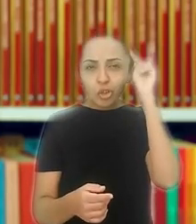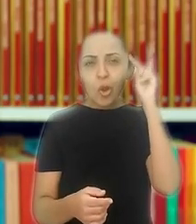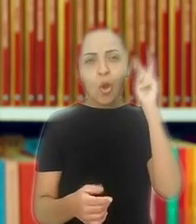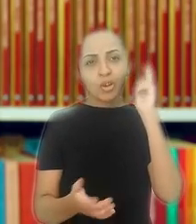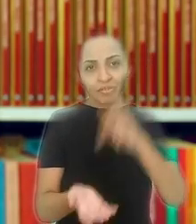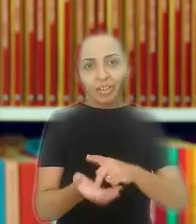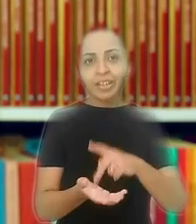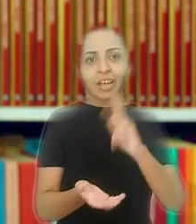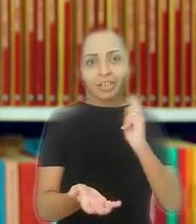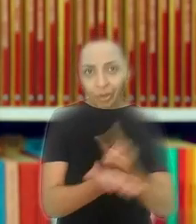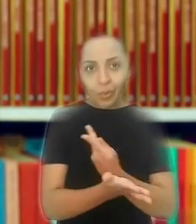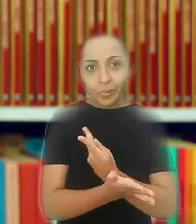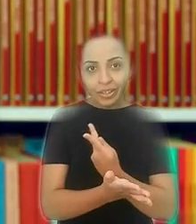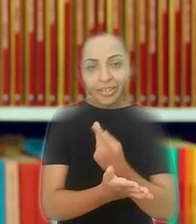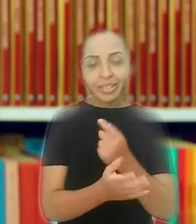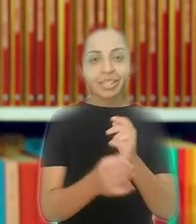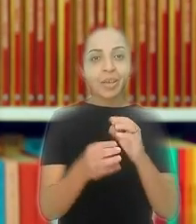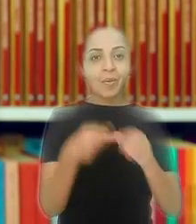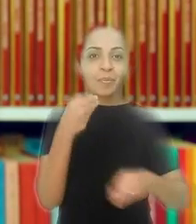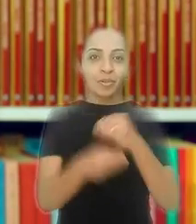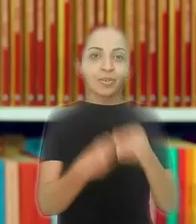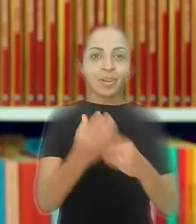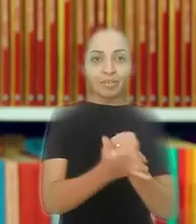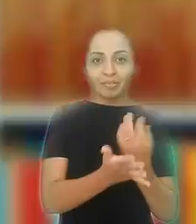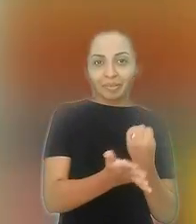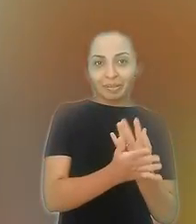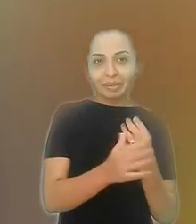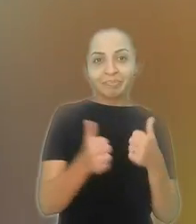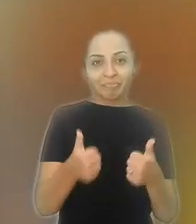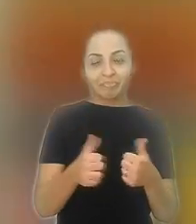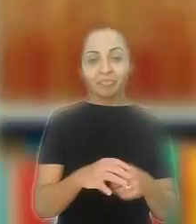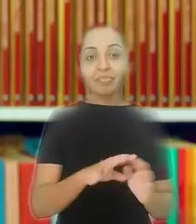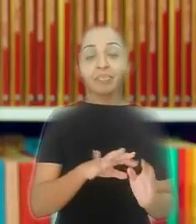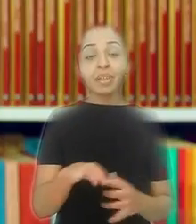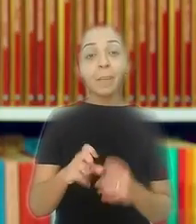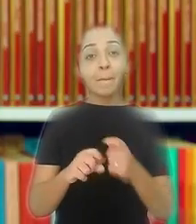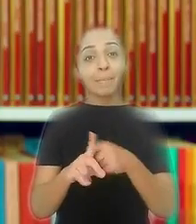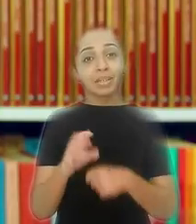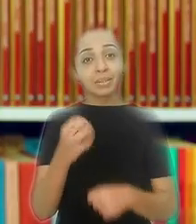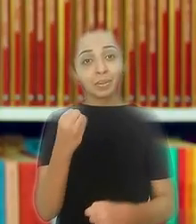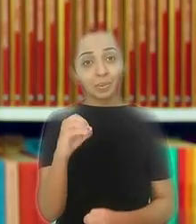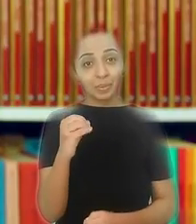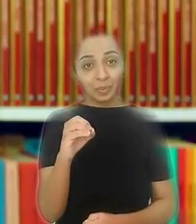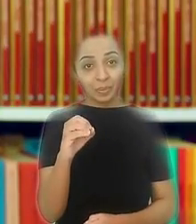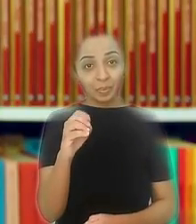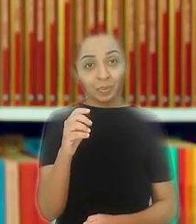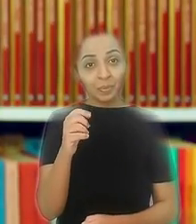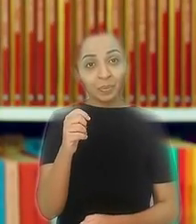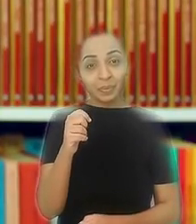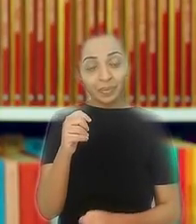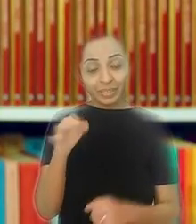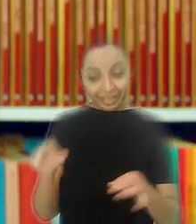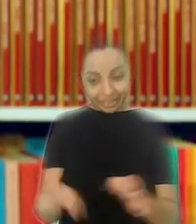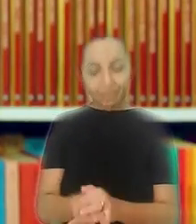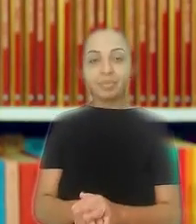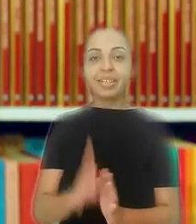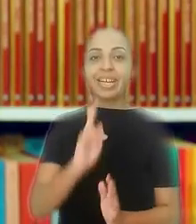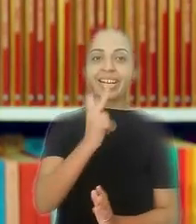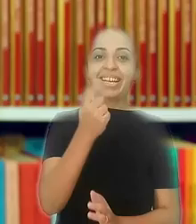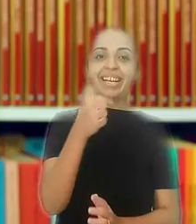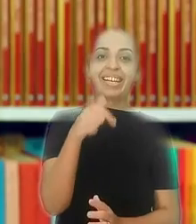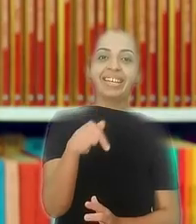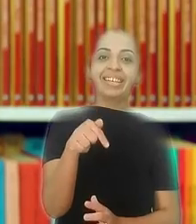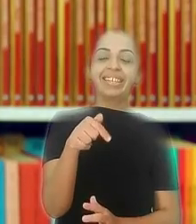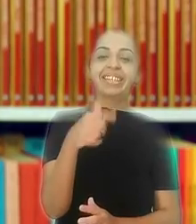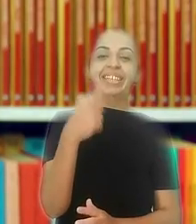bundas fica a nossa Nossa dica e para encerrar o mês de outubro eu li essa HQ também